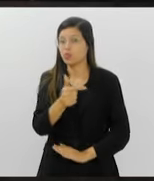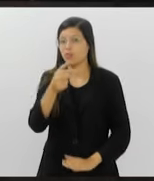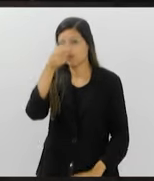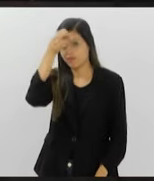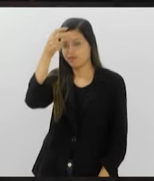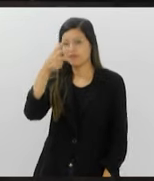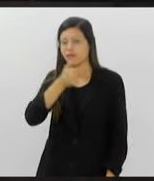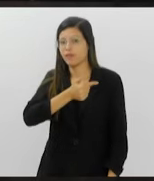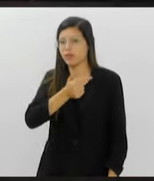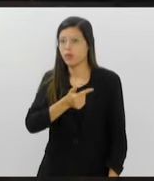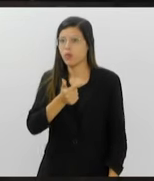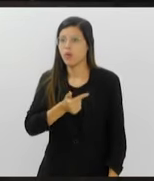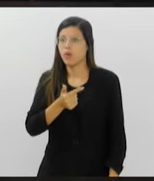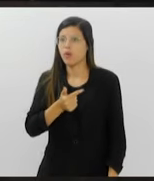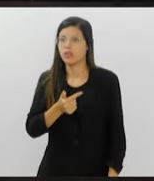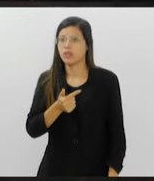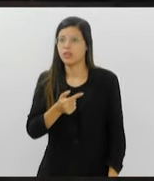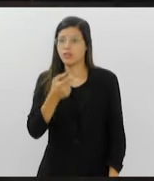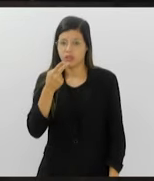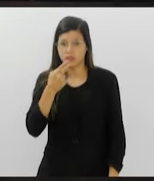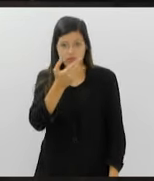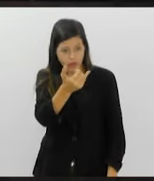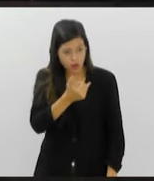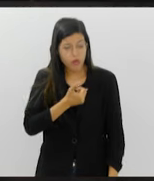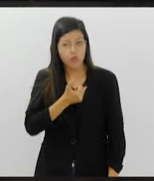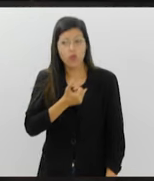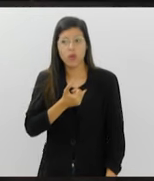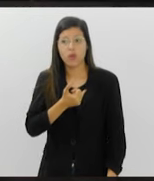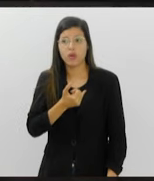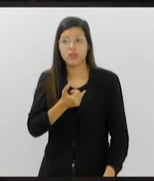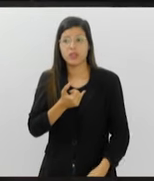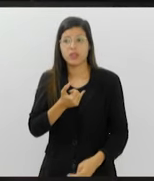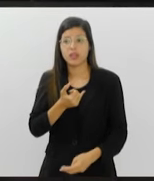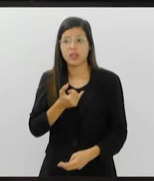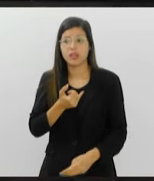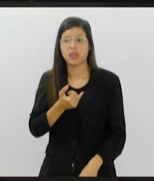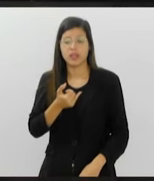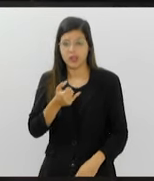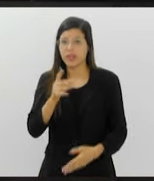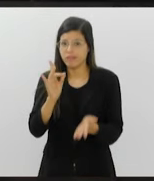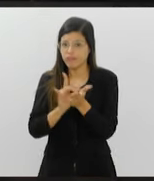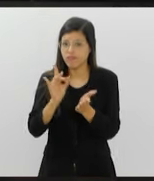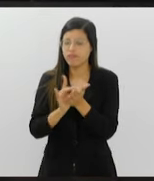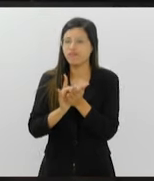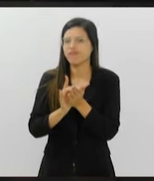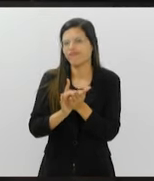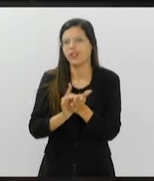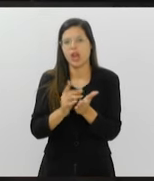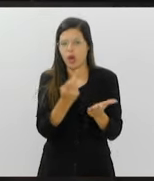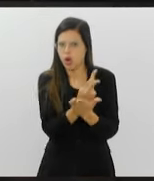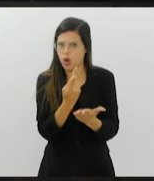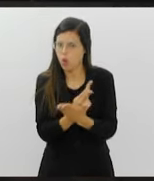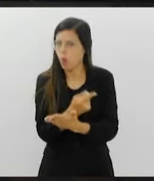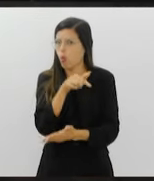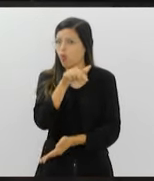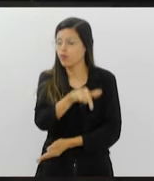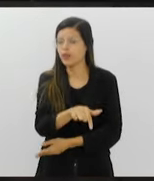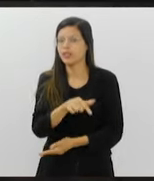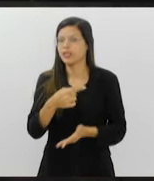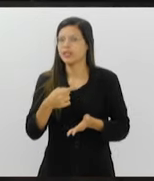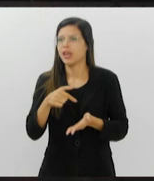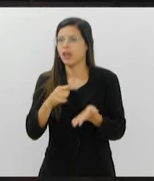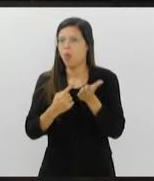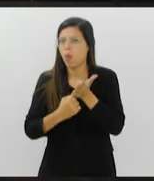para o partido, e ele admitiu na minha frente, Altineu, que realmente cumpriu com você, que realmente furou com você, que ele tratou que